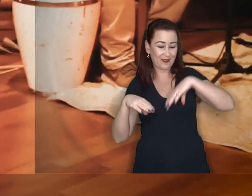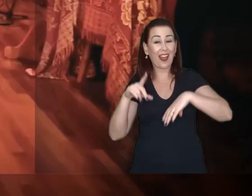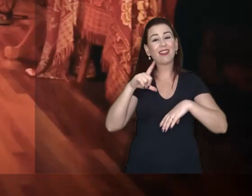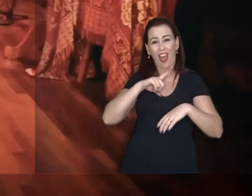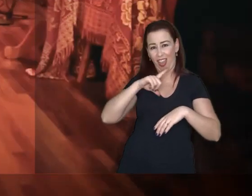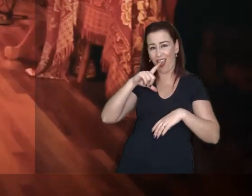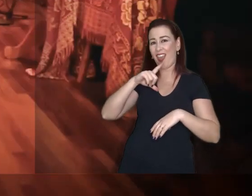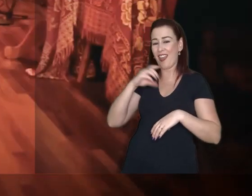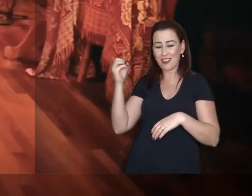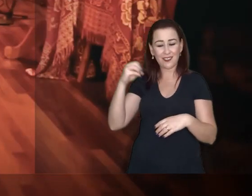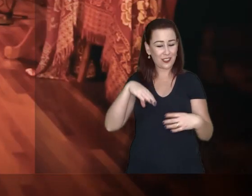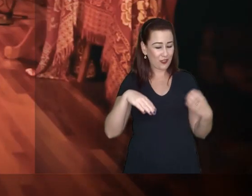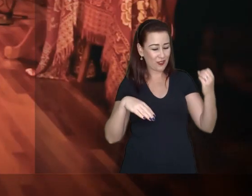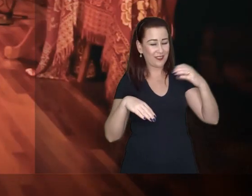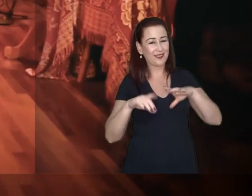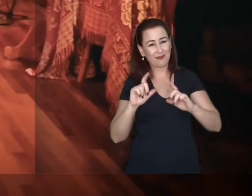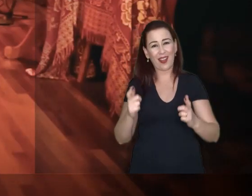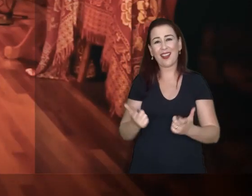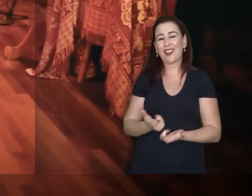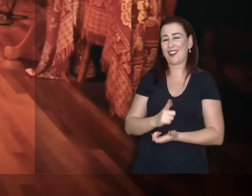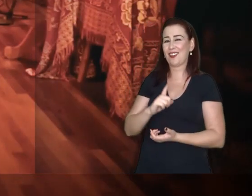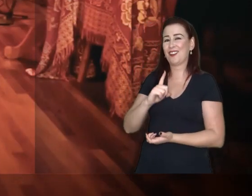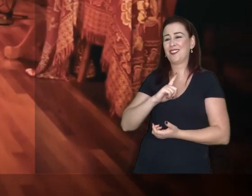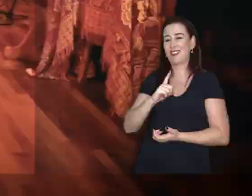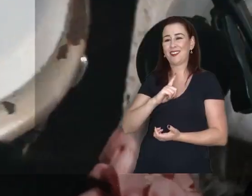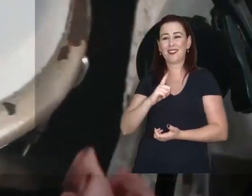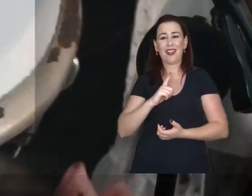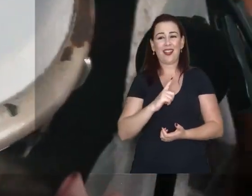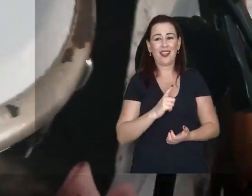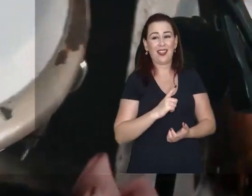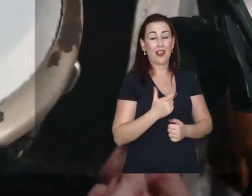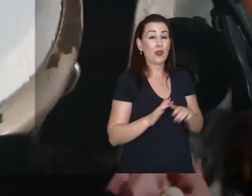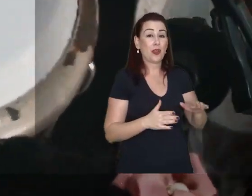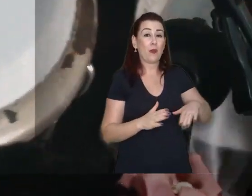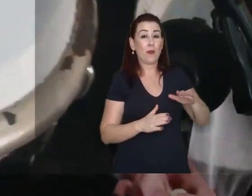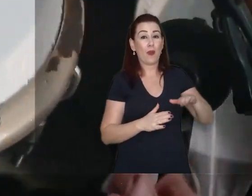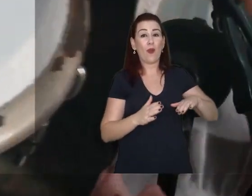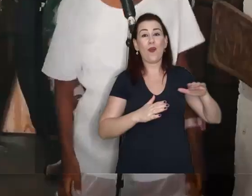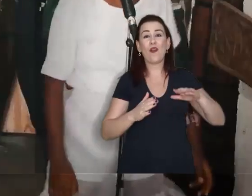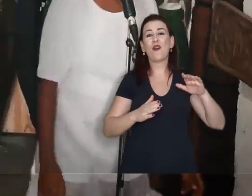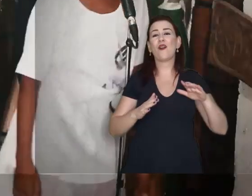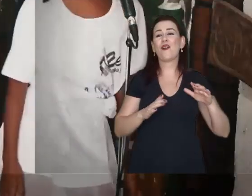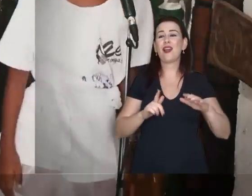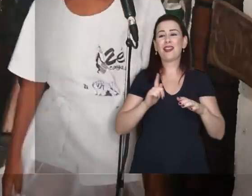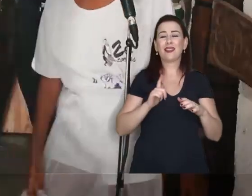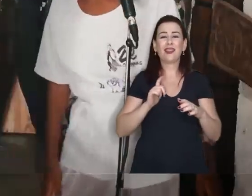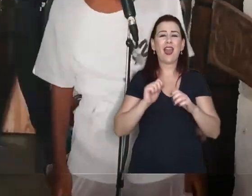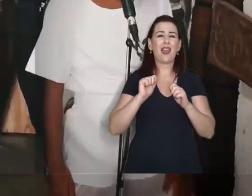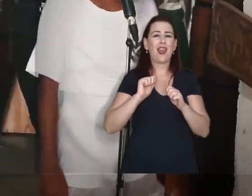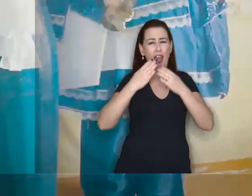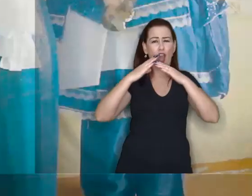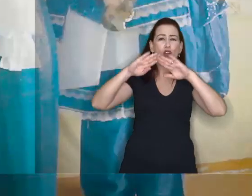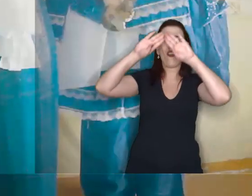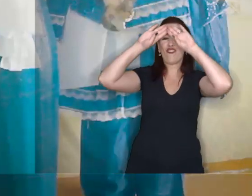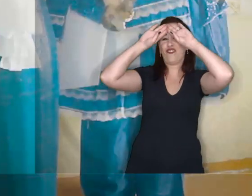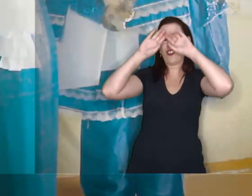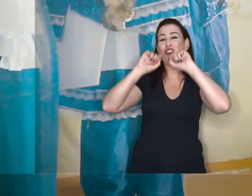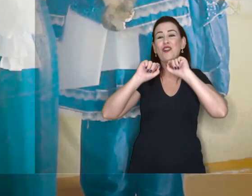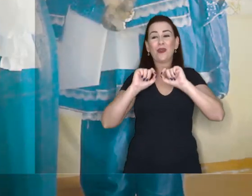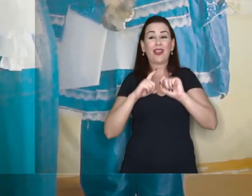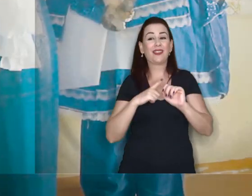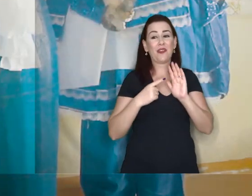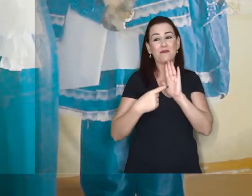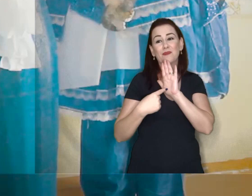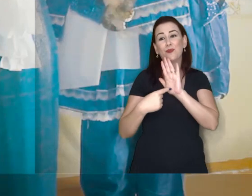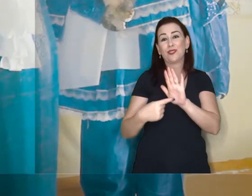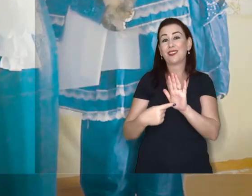tem. E no balaio tem. O bate o tambor, e rega foché, birimbau e